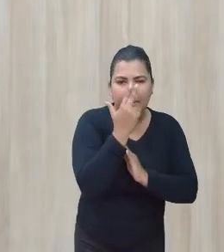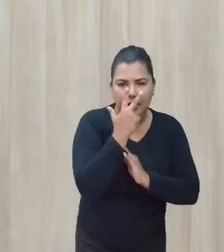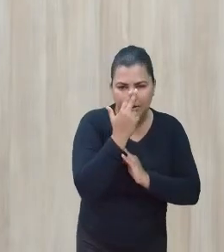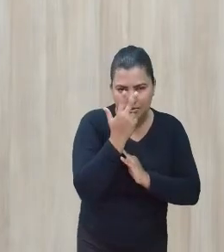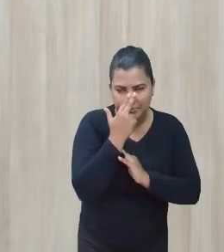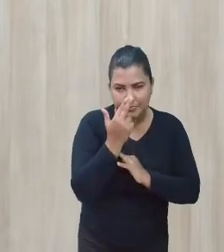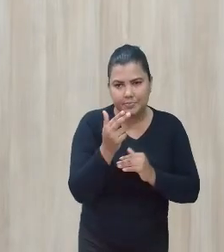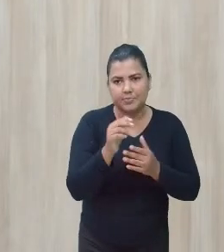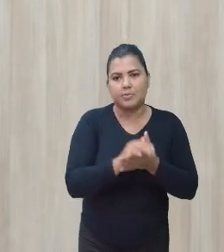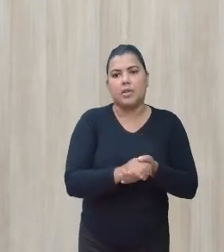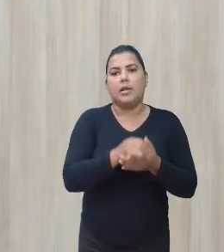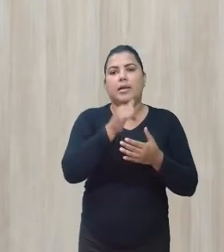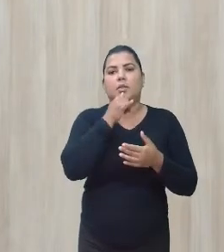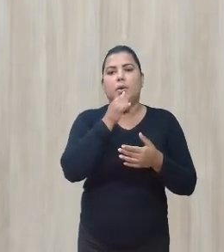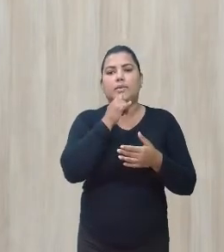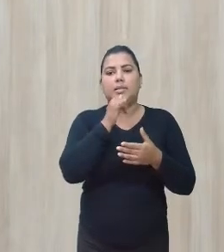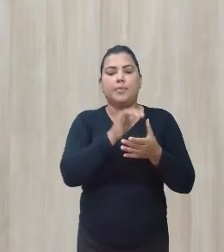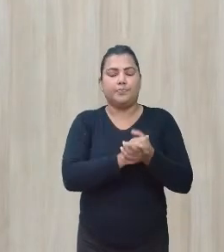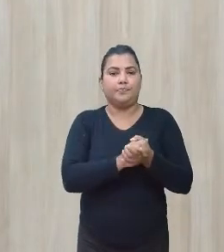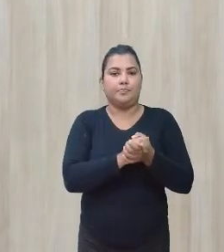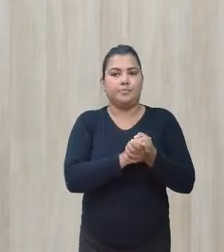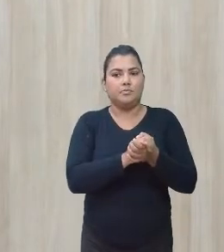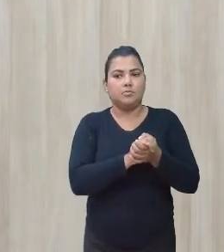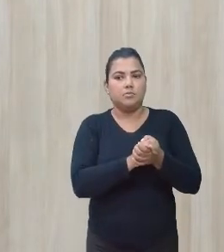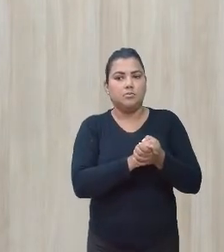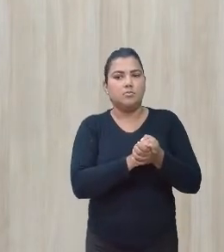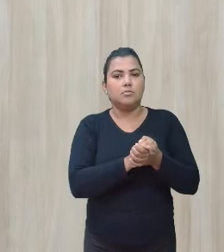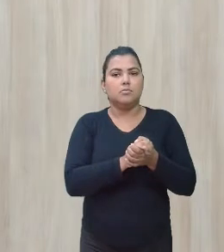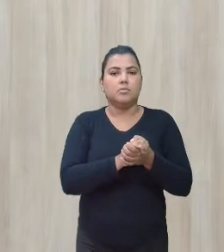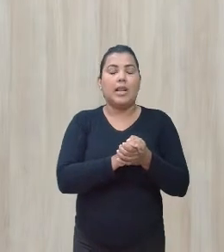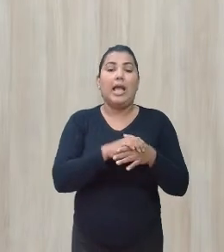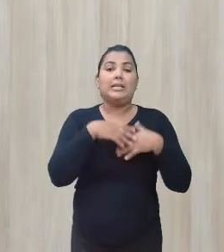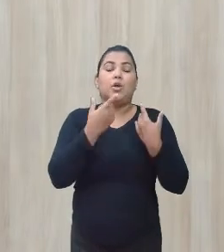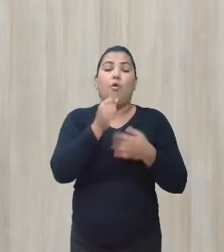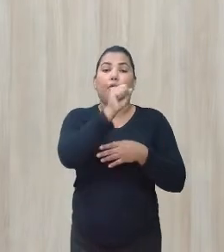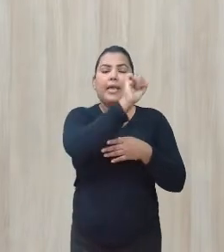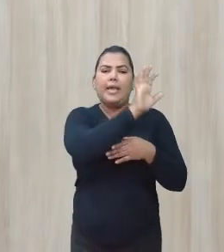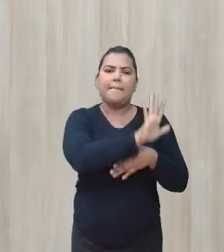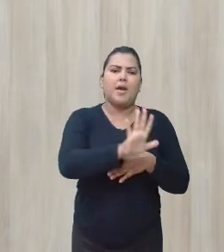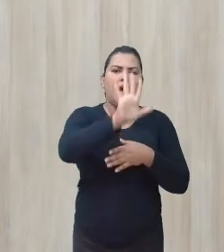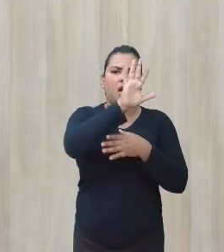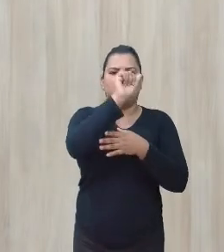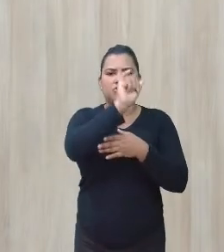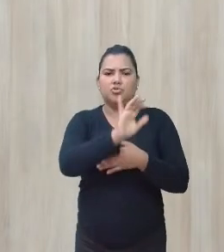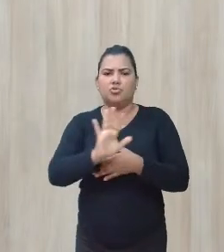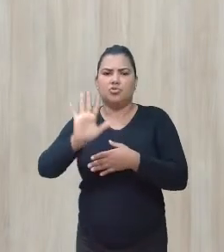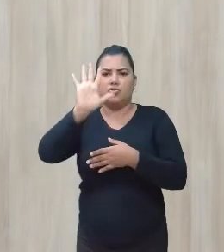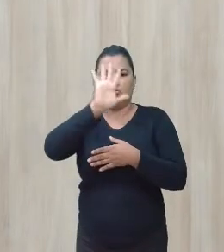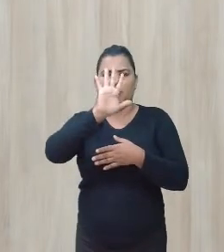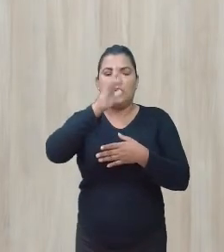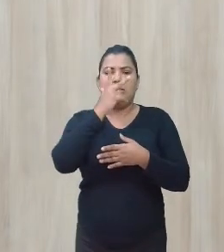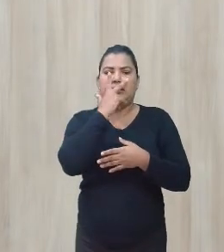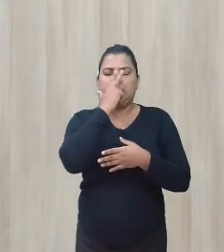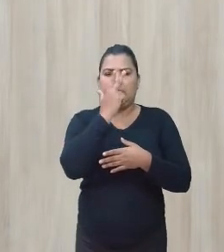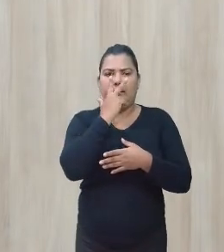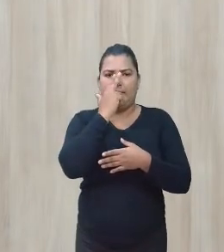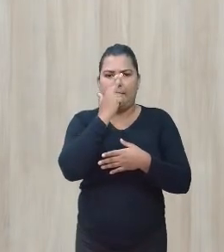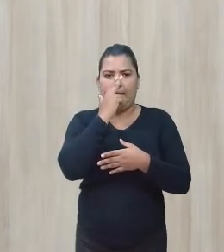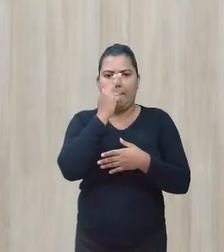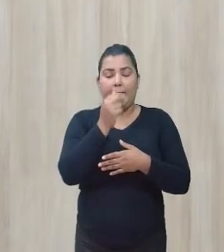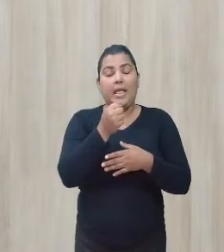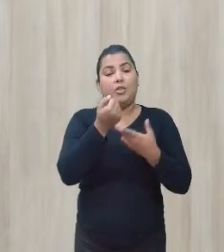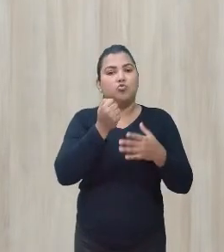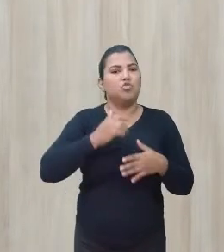exemplo, polígonos semelhantes. Você vai observar figuras semelhantes no sentido de que eu estou falando com uma